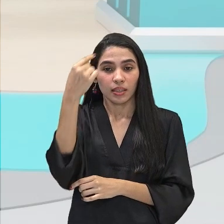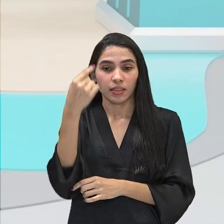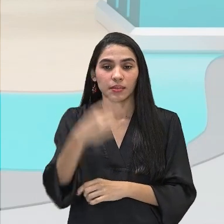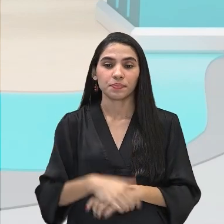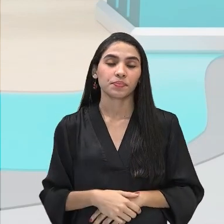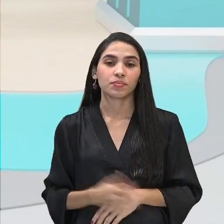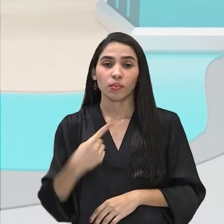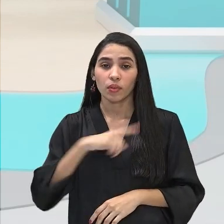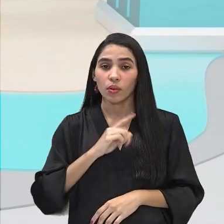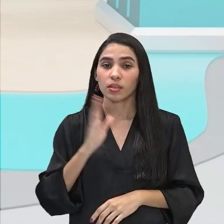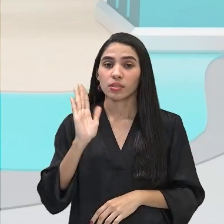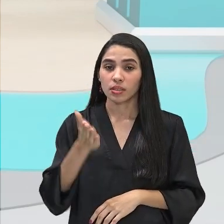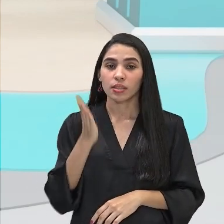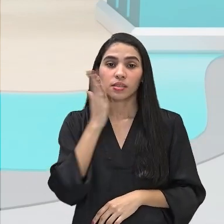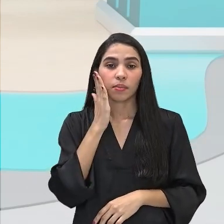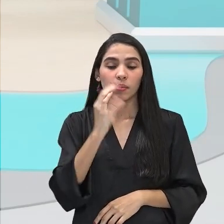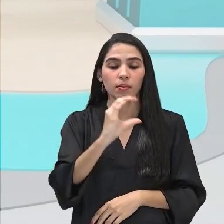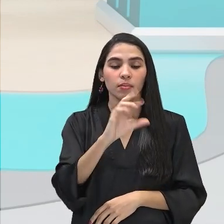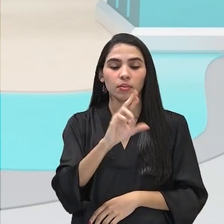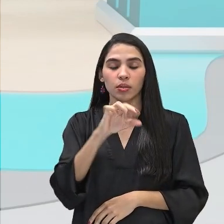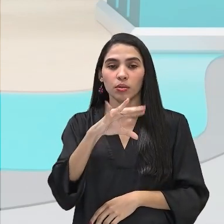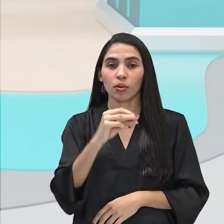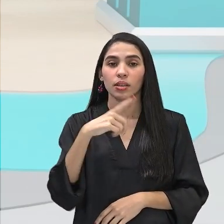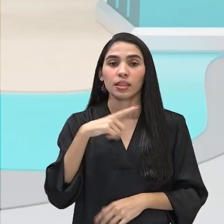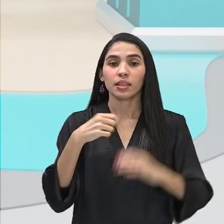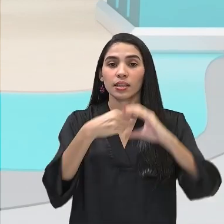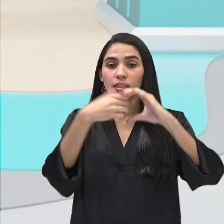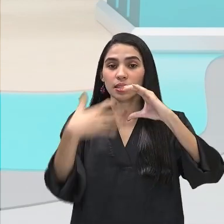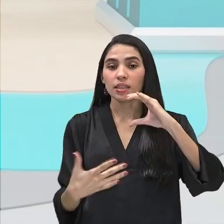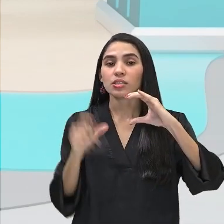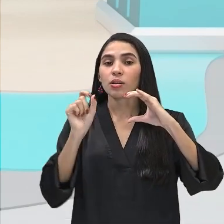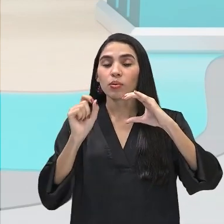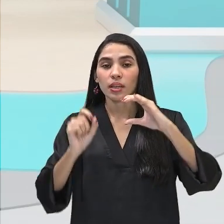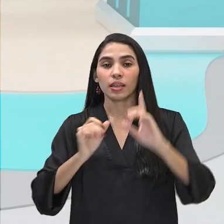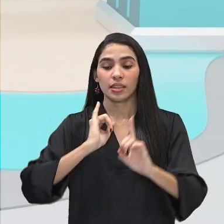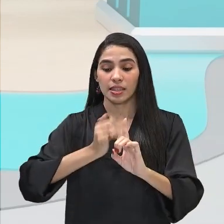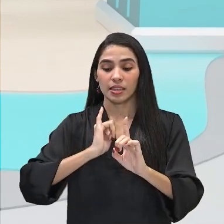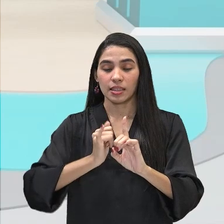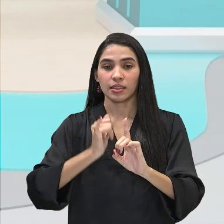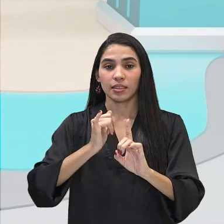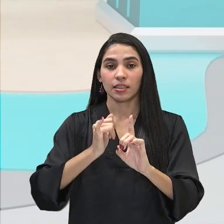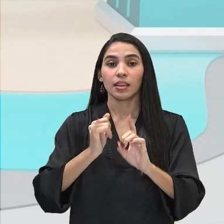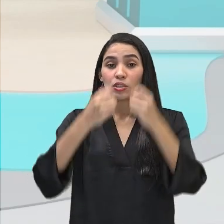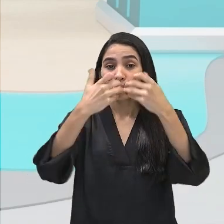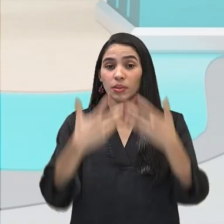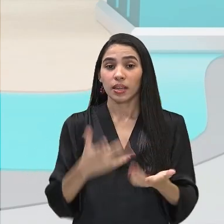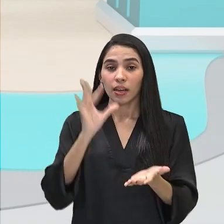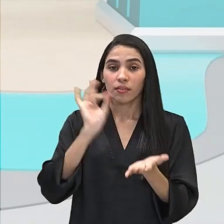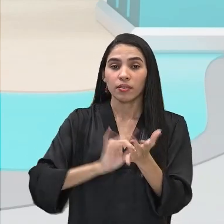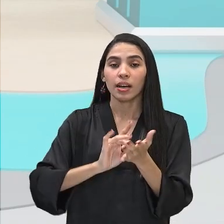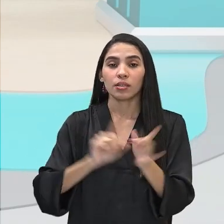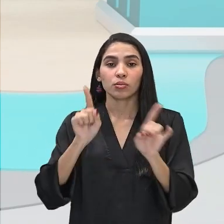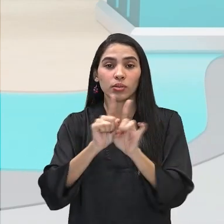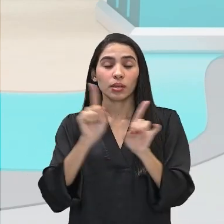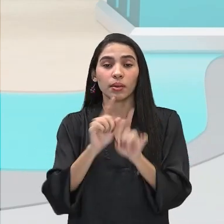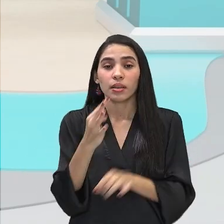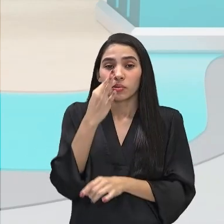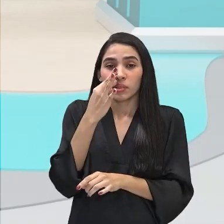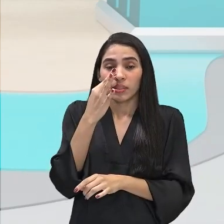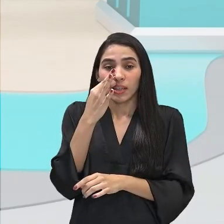já sabemos então que a crônica tem essa característica de narrar fatos, não é? E de se inspirar em fatos da realidade